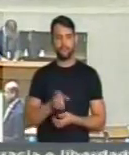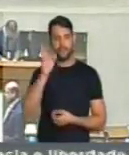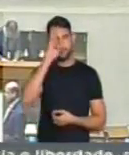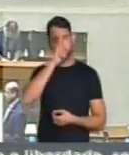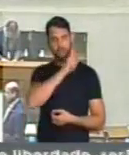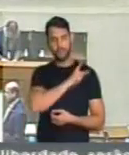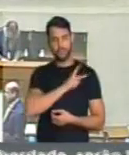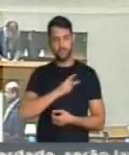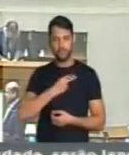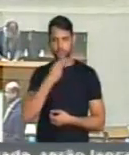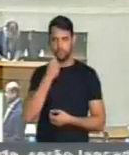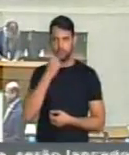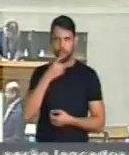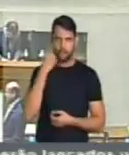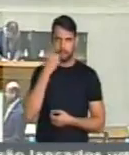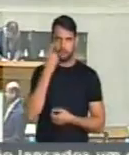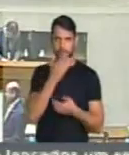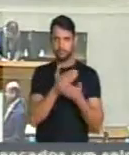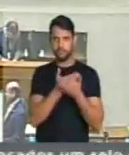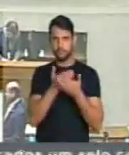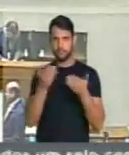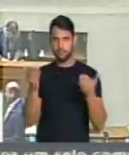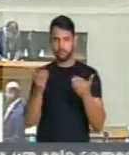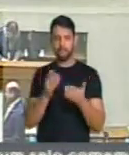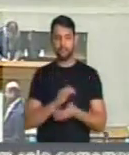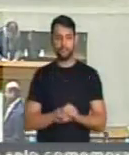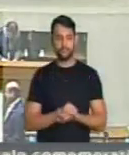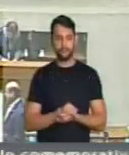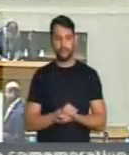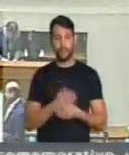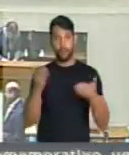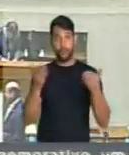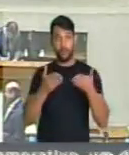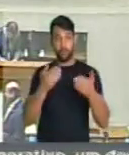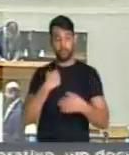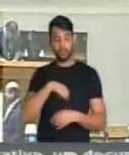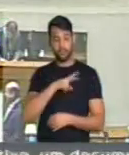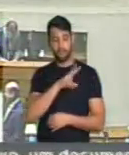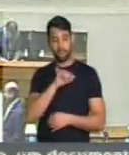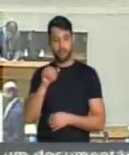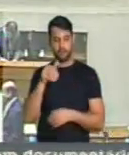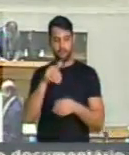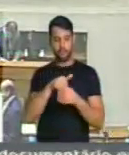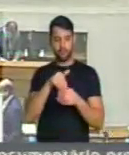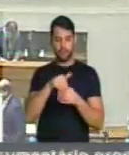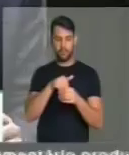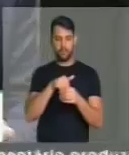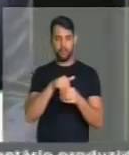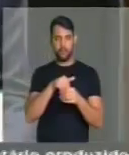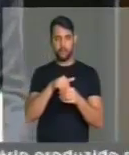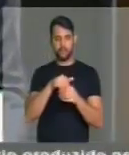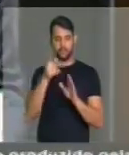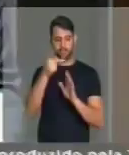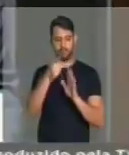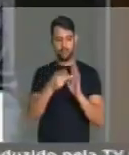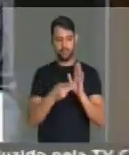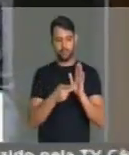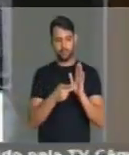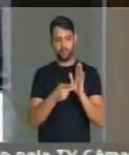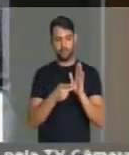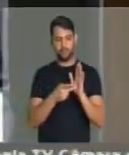Senhor presidente, senhores deputados e deputadas, hoje nós vamos votar aqui esse